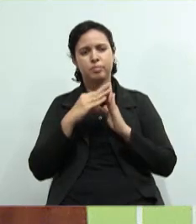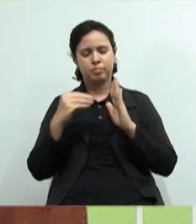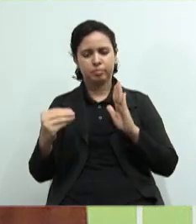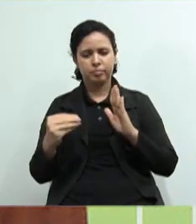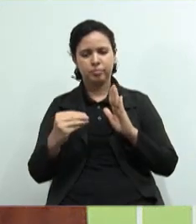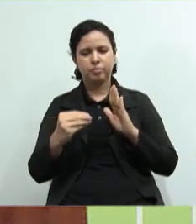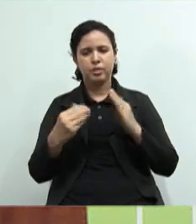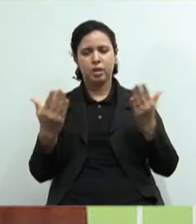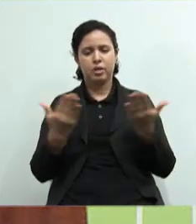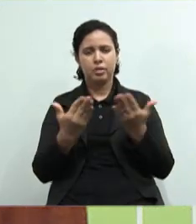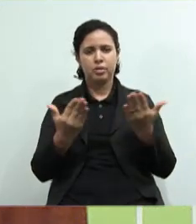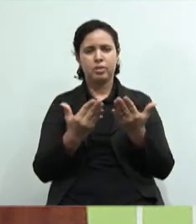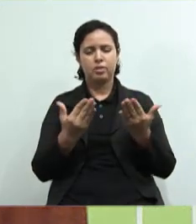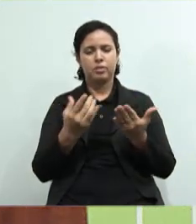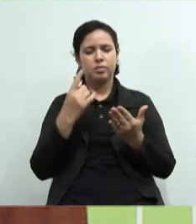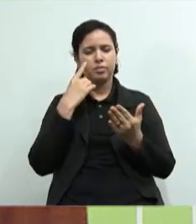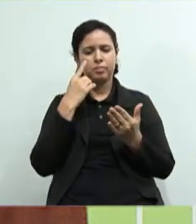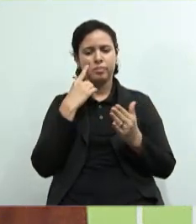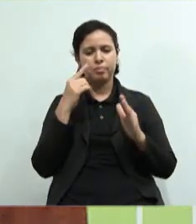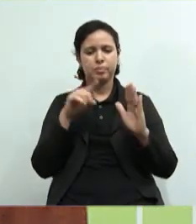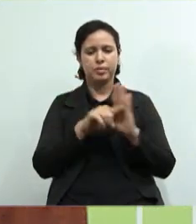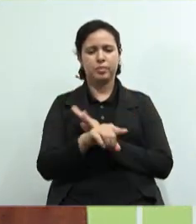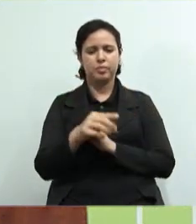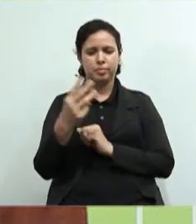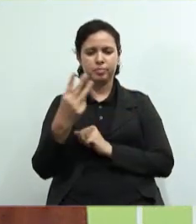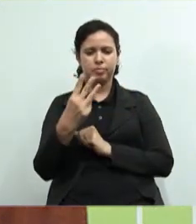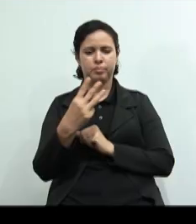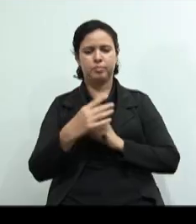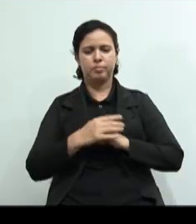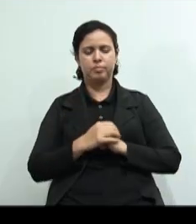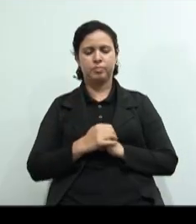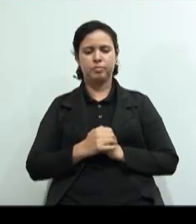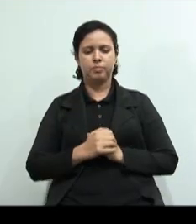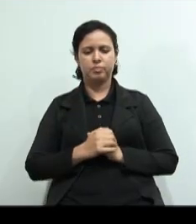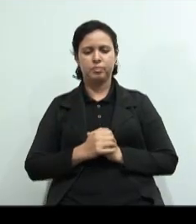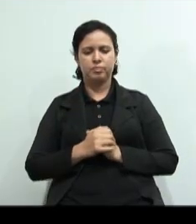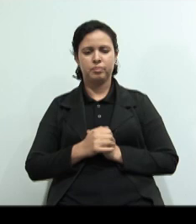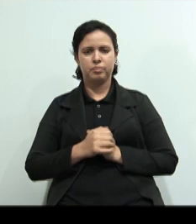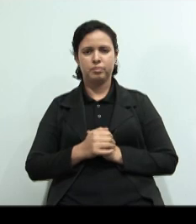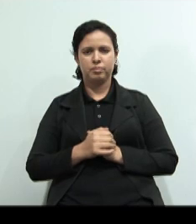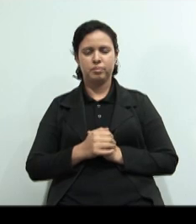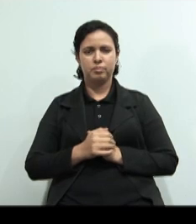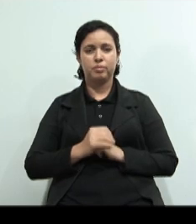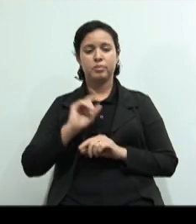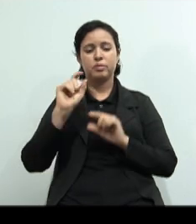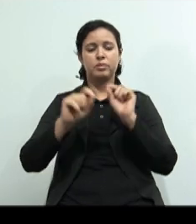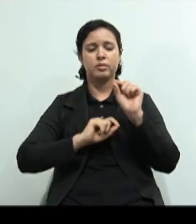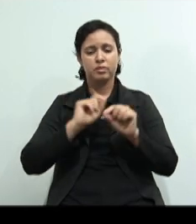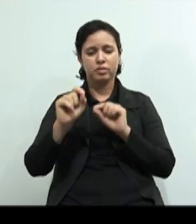Okay? Agora vamos para a nossa terceira questão. O que são